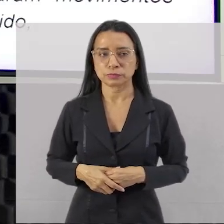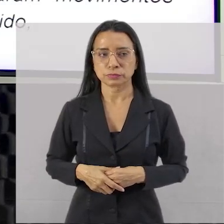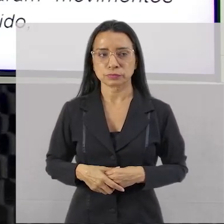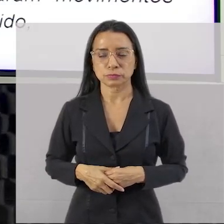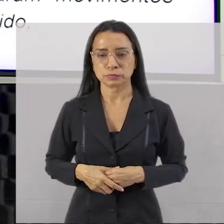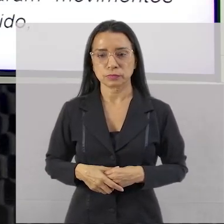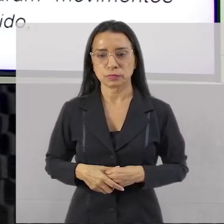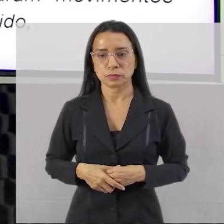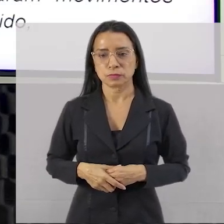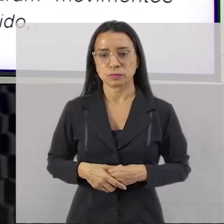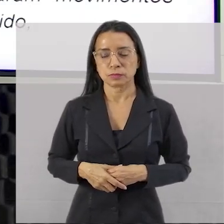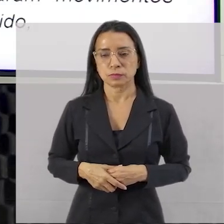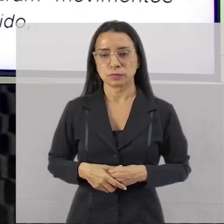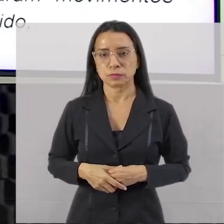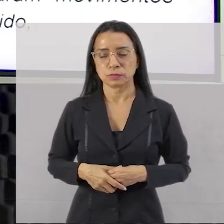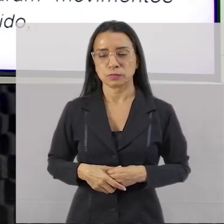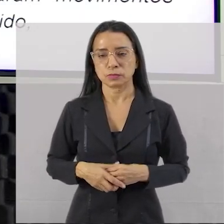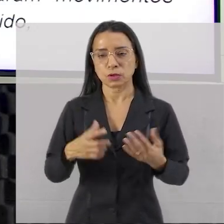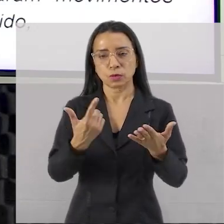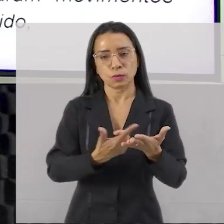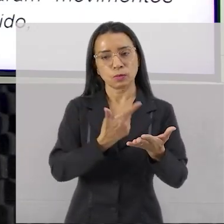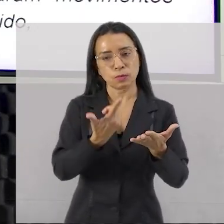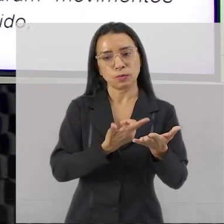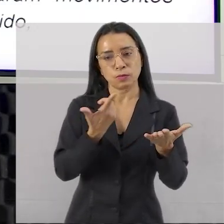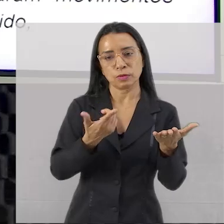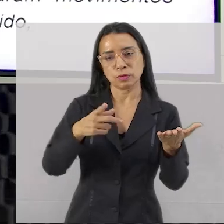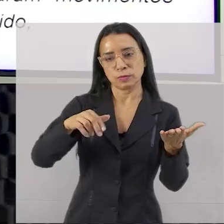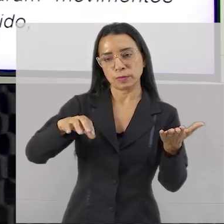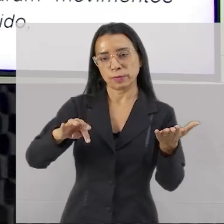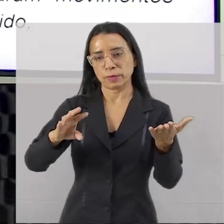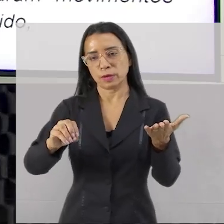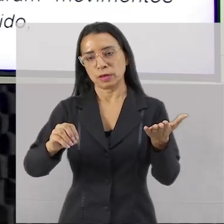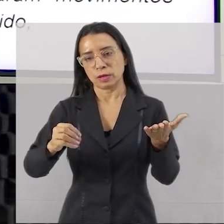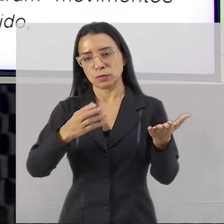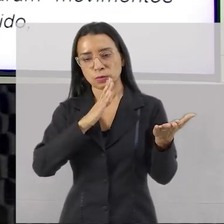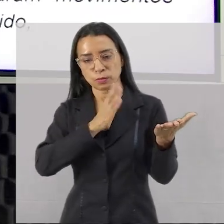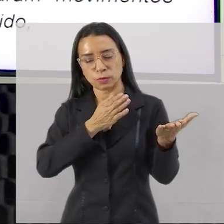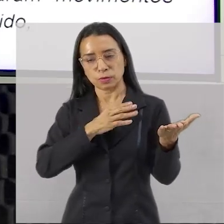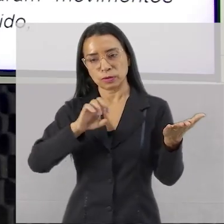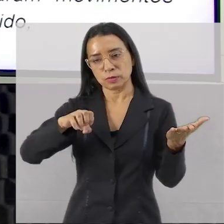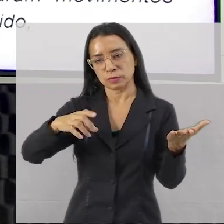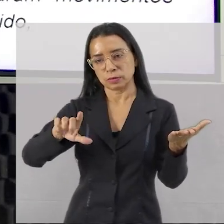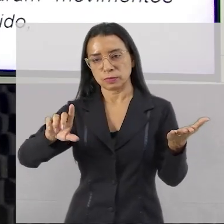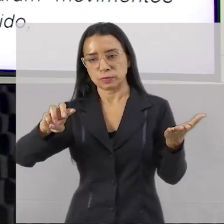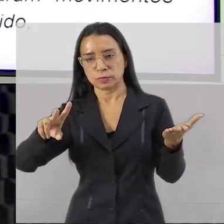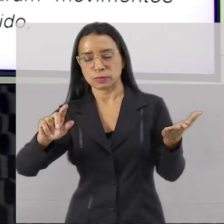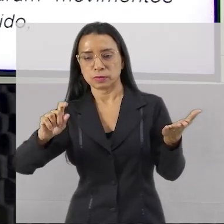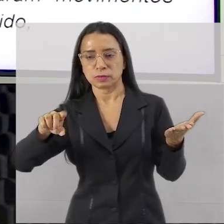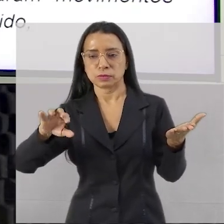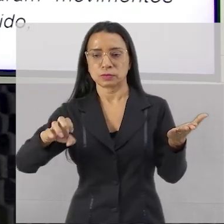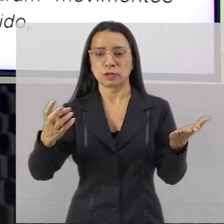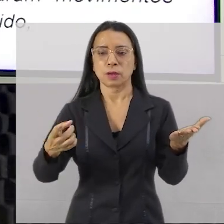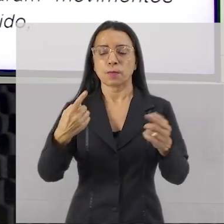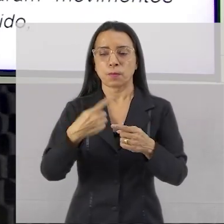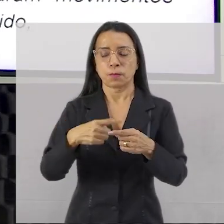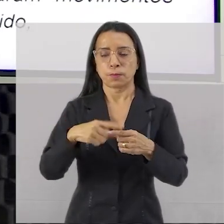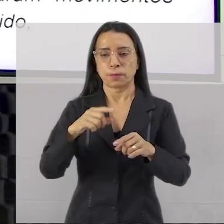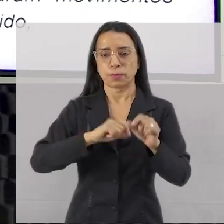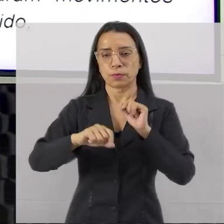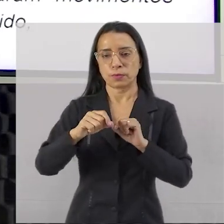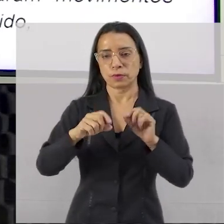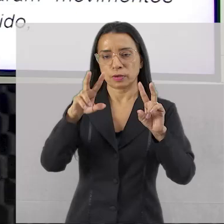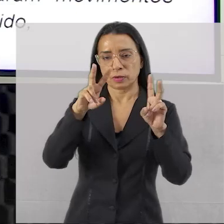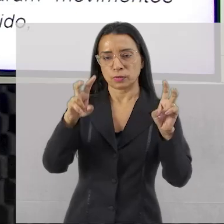da seguinte forma: o livro Perto do Coração Selvagem. Parou bem aí. Primeiro ponto. Por que que